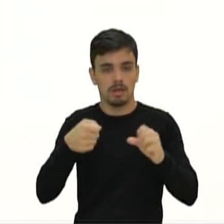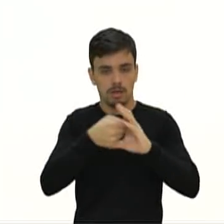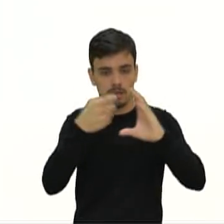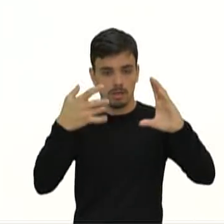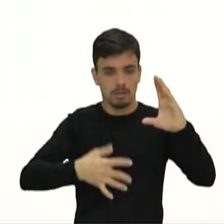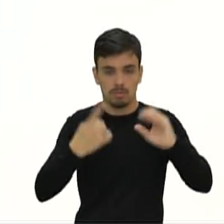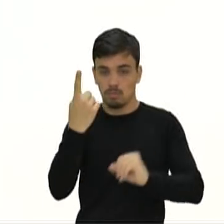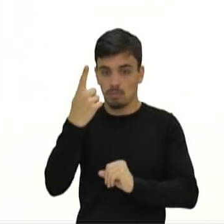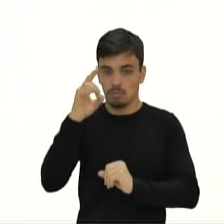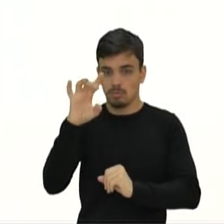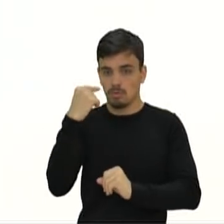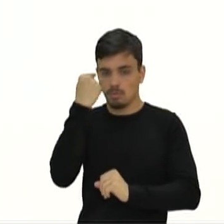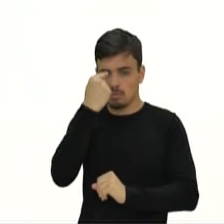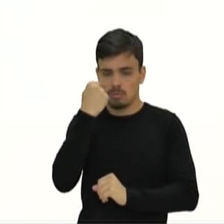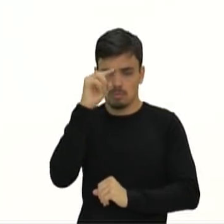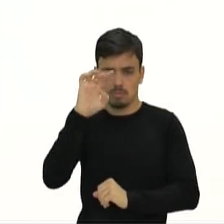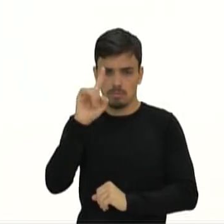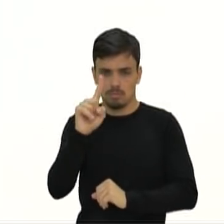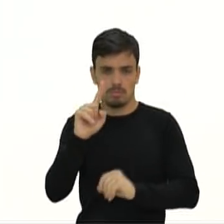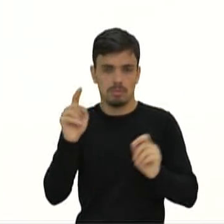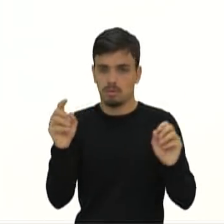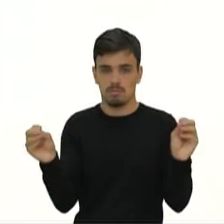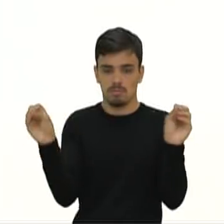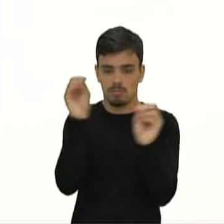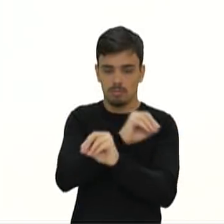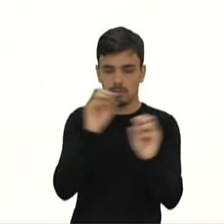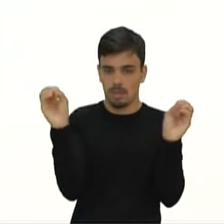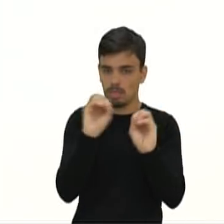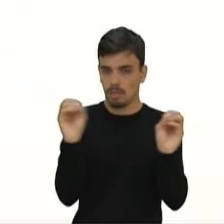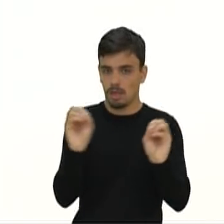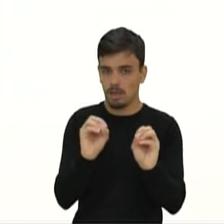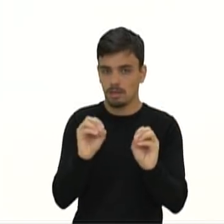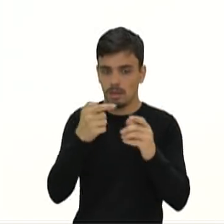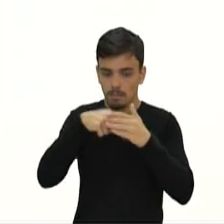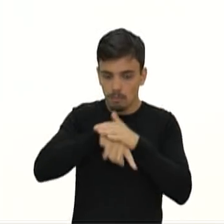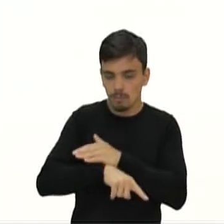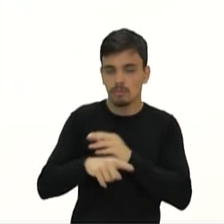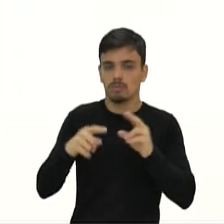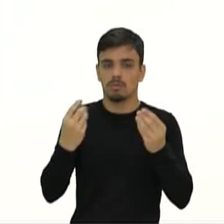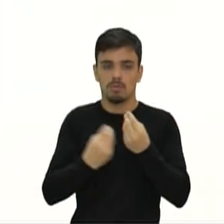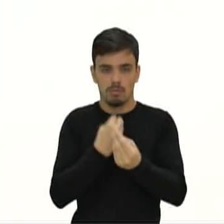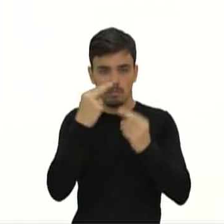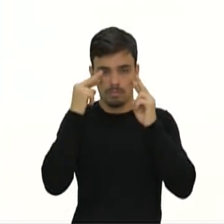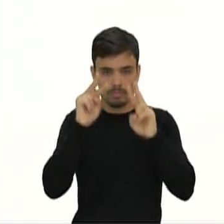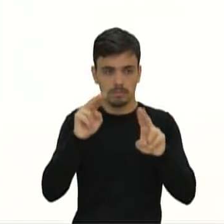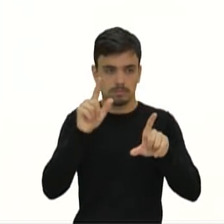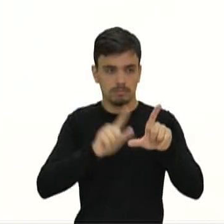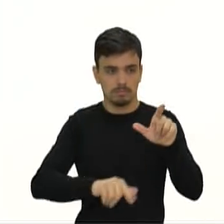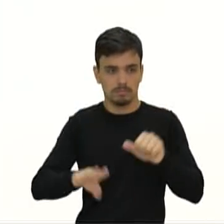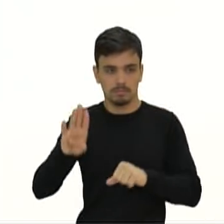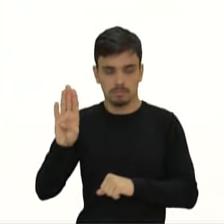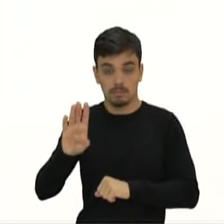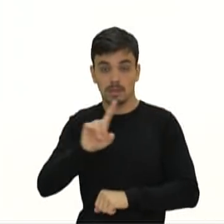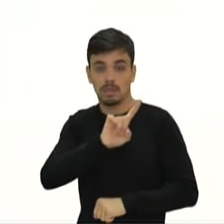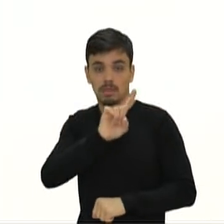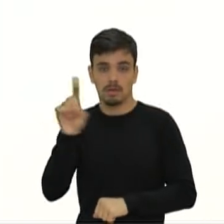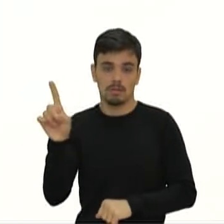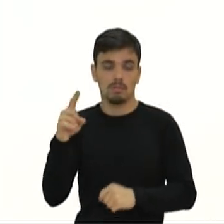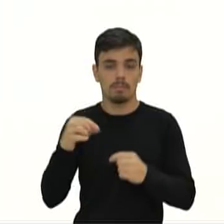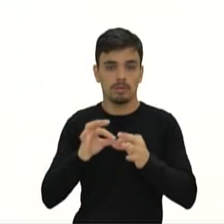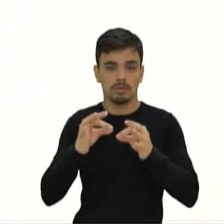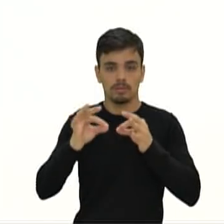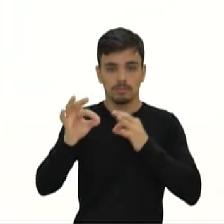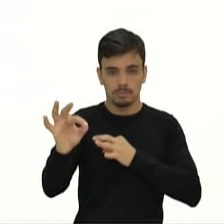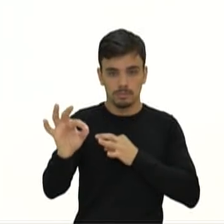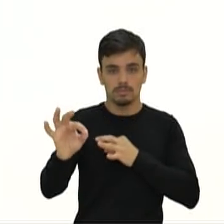por apenas um olho. Isso não altera a percepção de profundidade. E letra B, não, pois a distância entre os